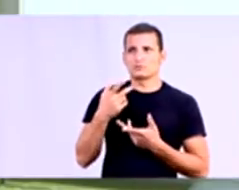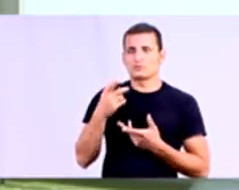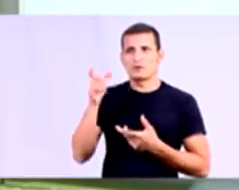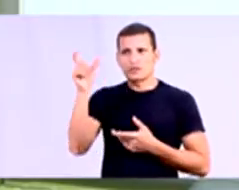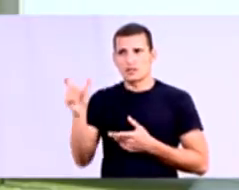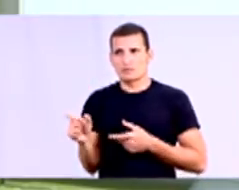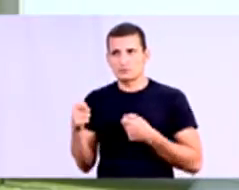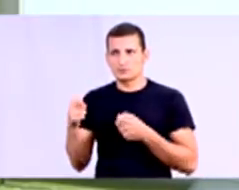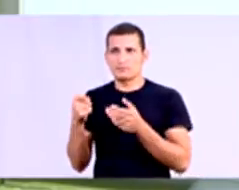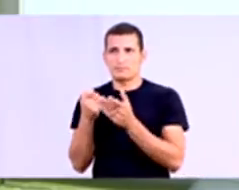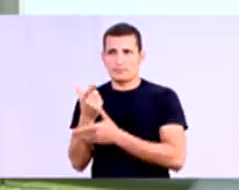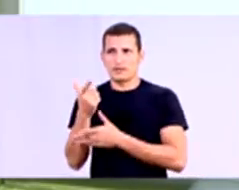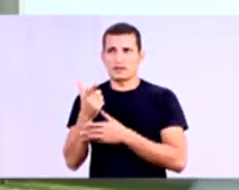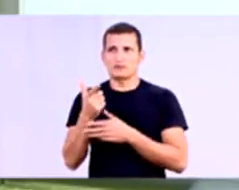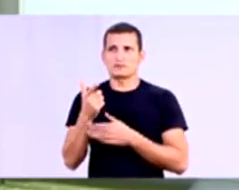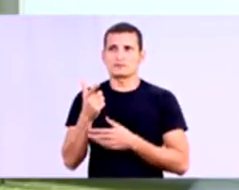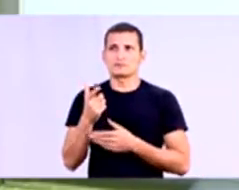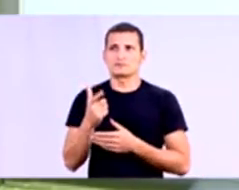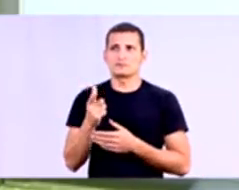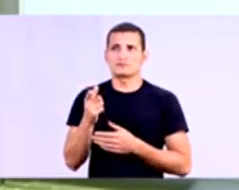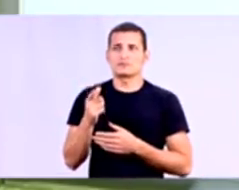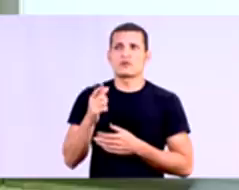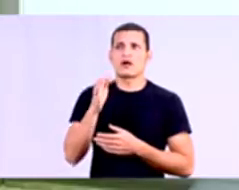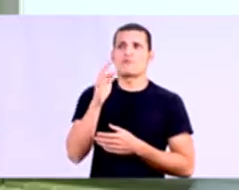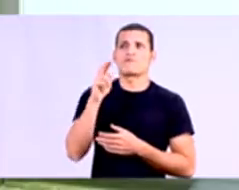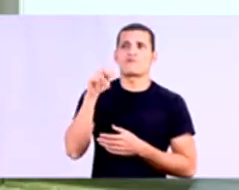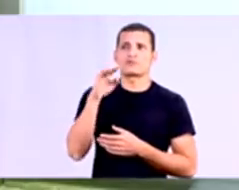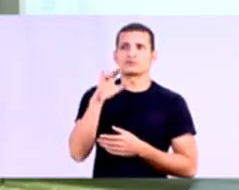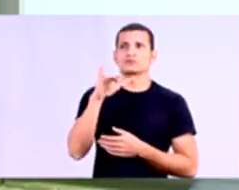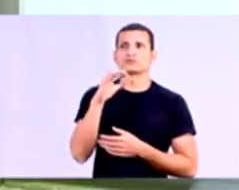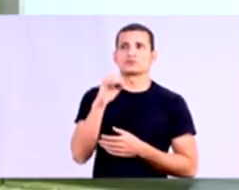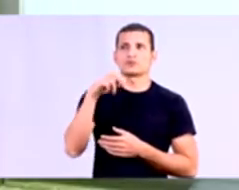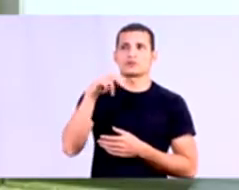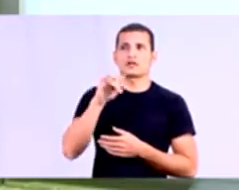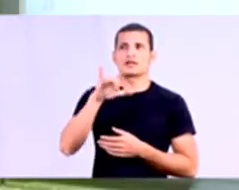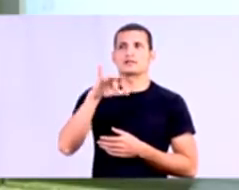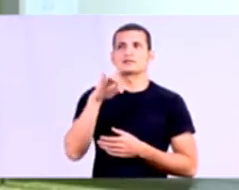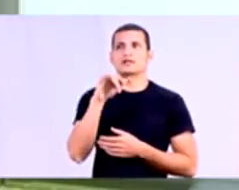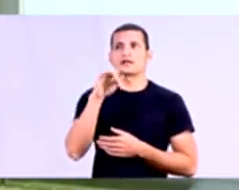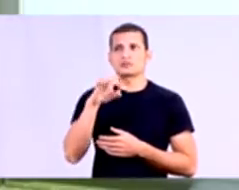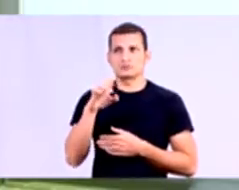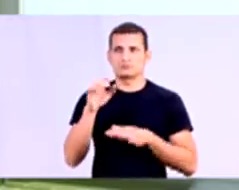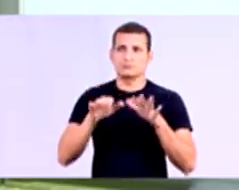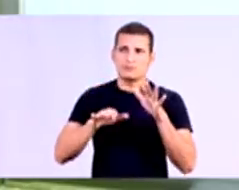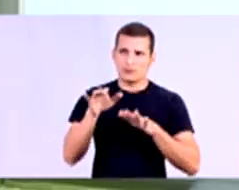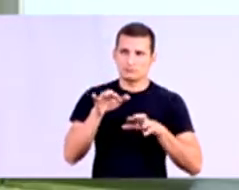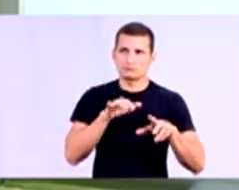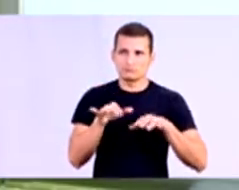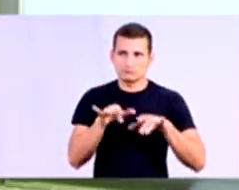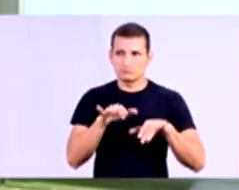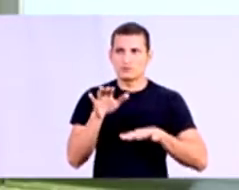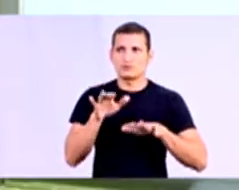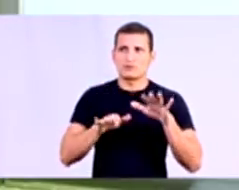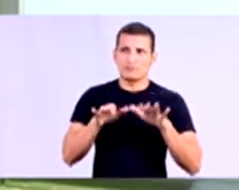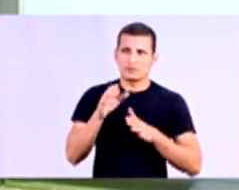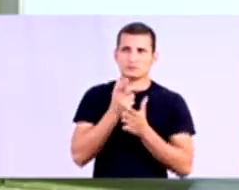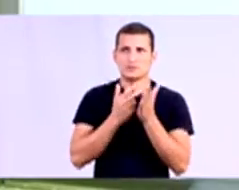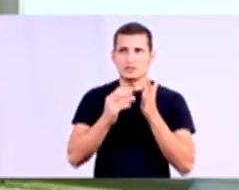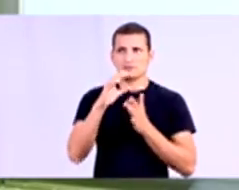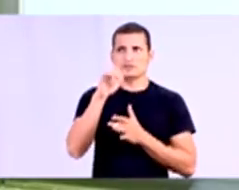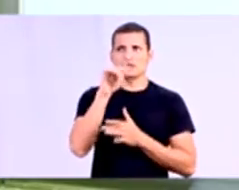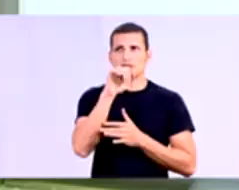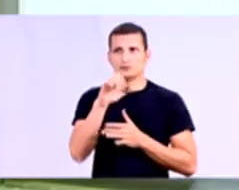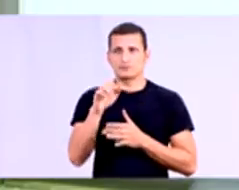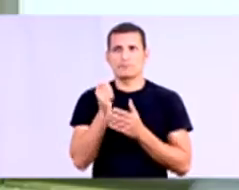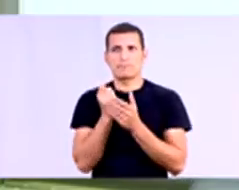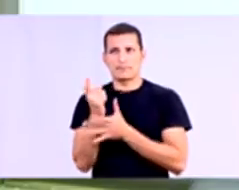precisa pagar a conta, eu tenho uma funcionalidade. Eu posso gerar uma única funcionalidade, depende da minha codificação, depende do meu diagrama de classe.